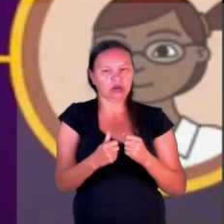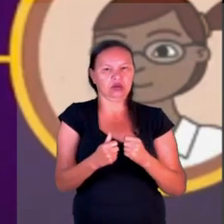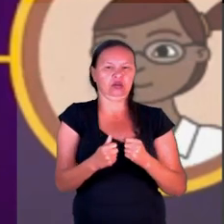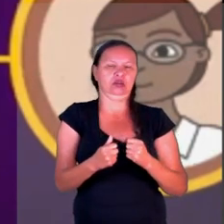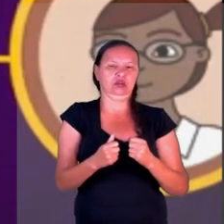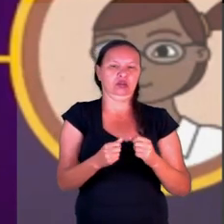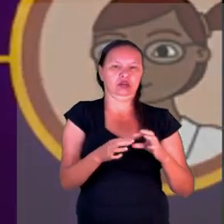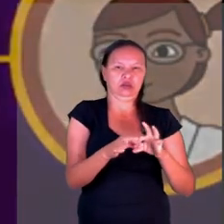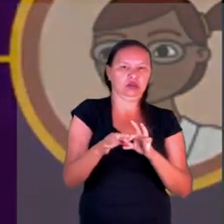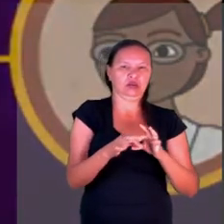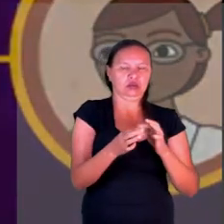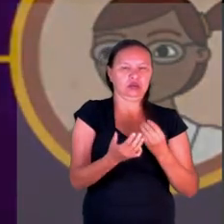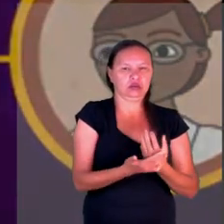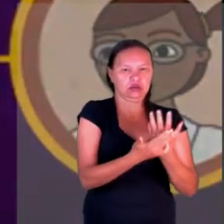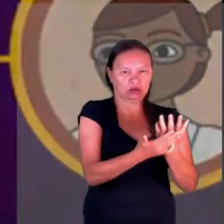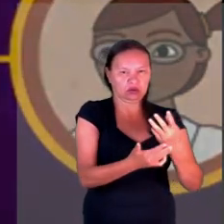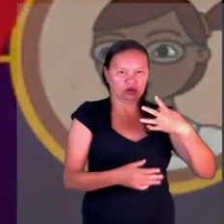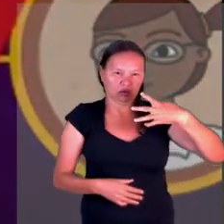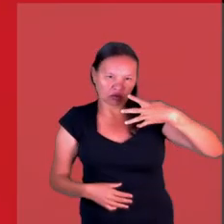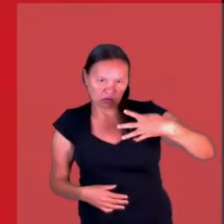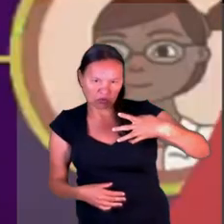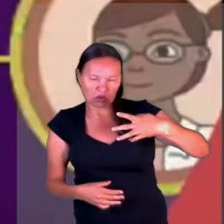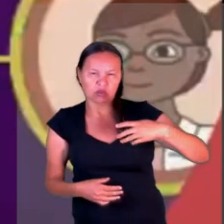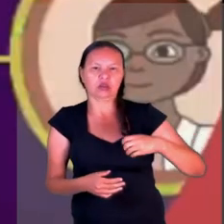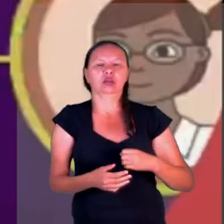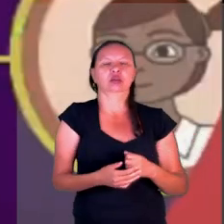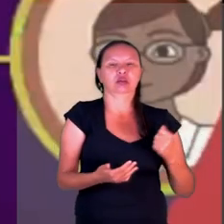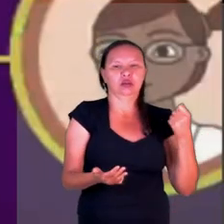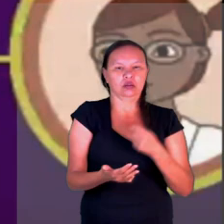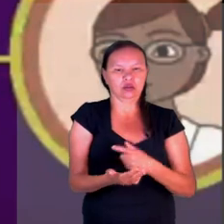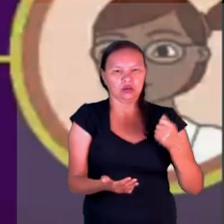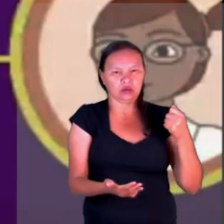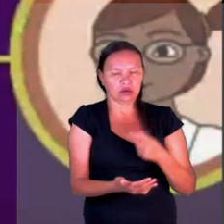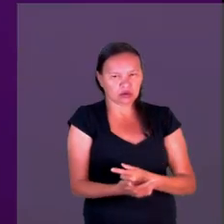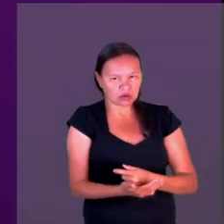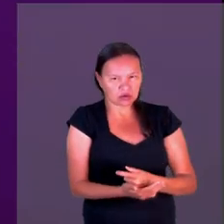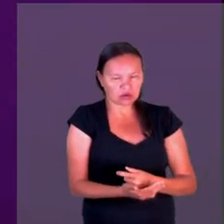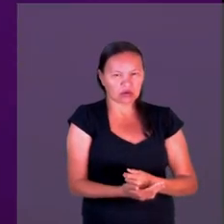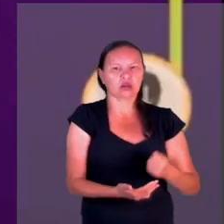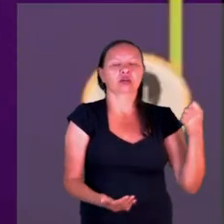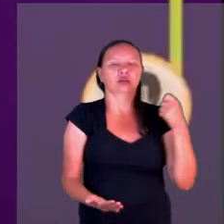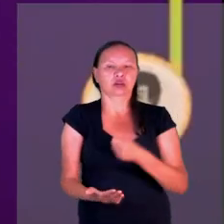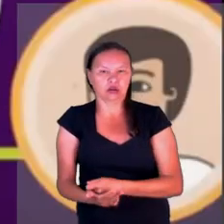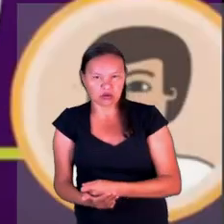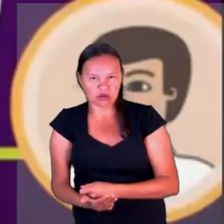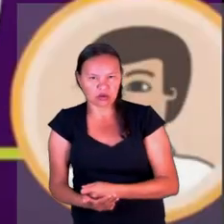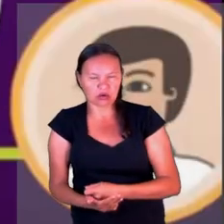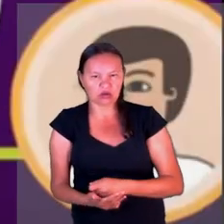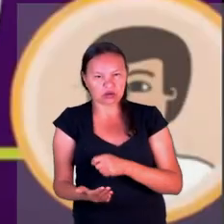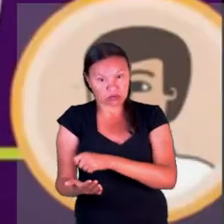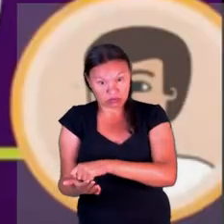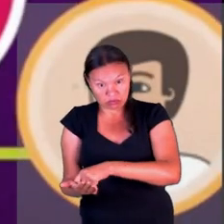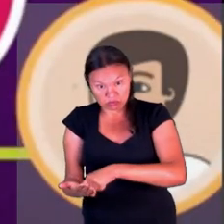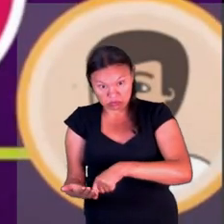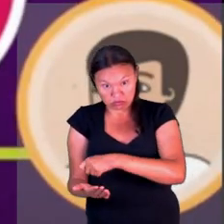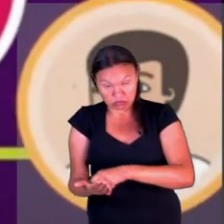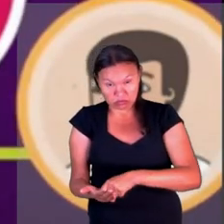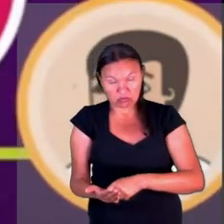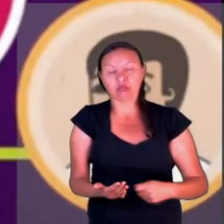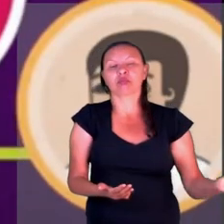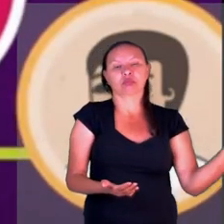de passo qu com o projeto submetido e aprovado é só assinar o contrato de